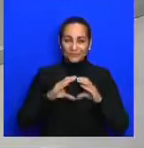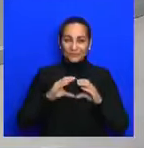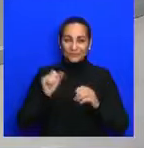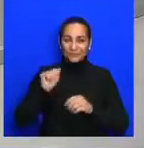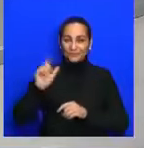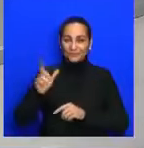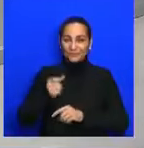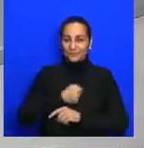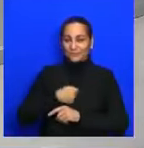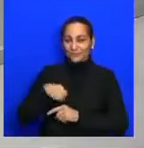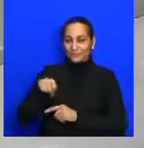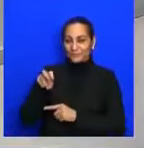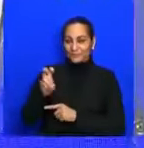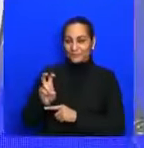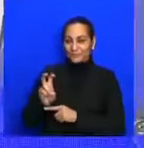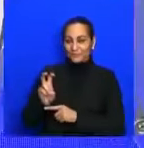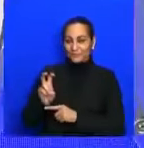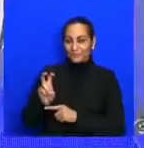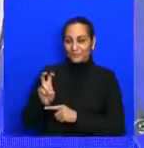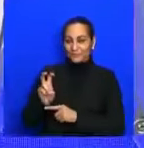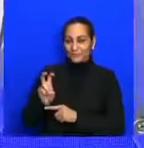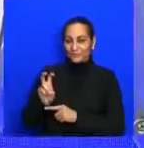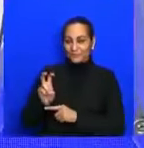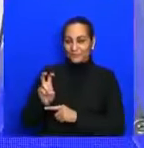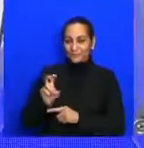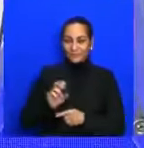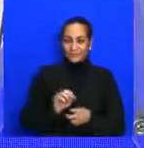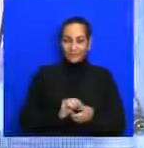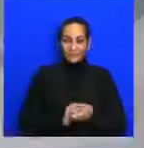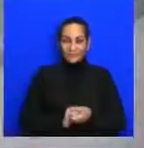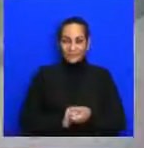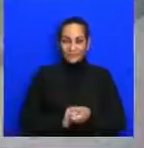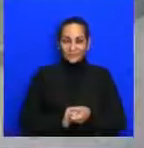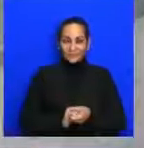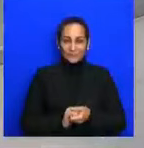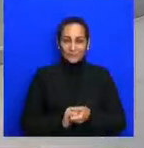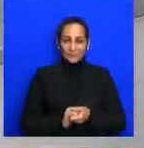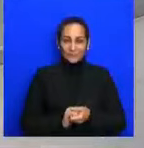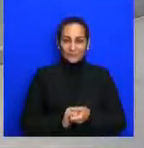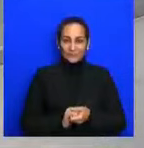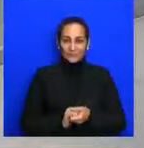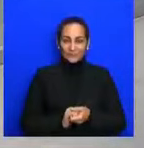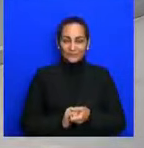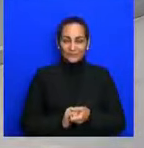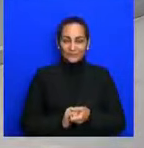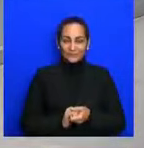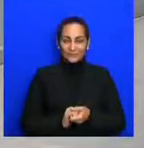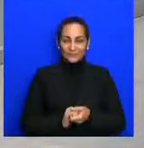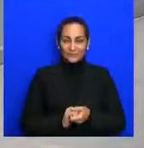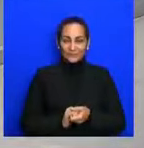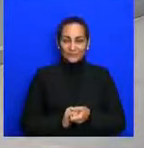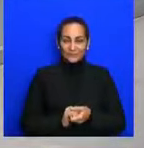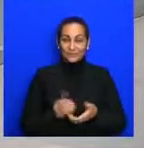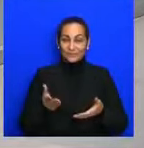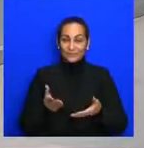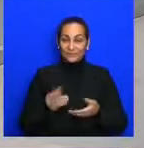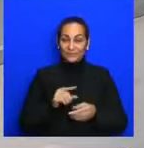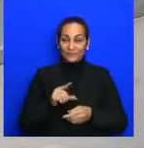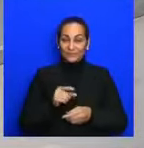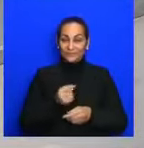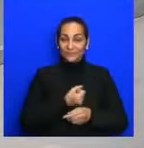Bola azul, número 5. Miriam, nossa garota da sorte, apresentando, você conferindo aí. E